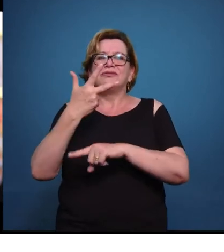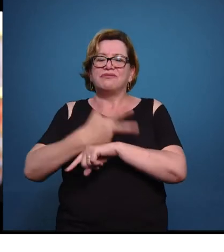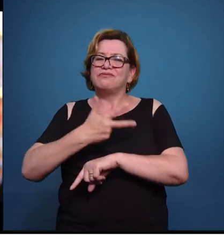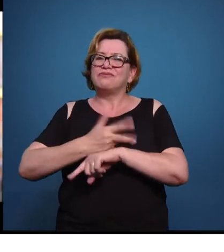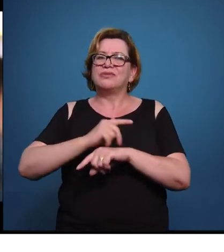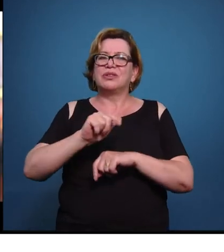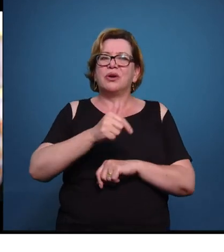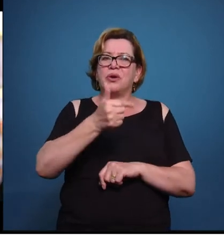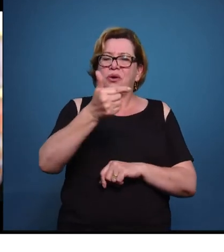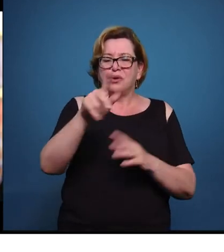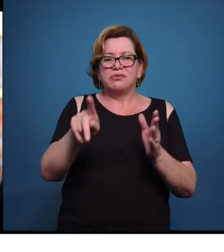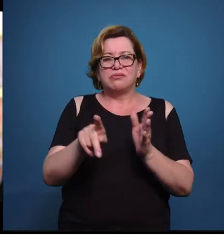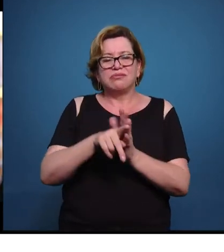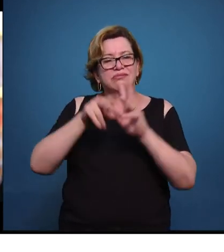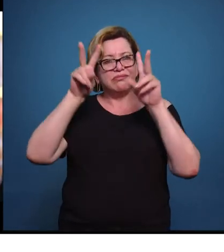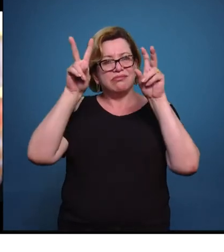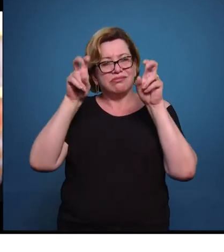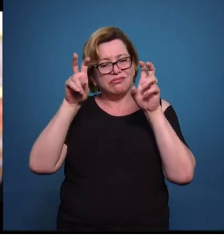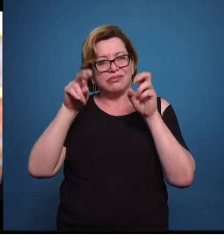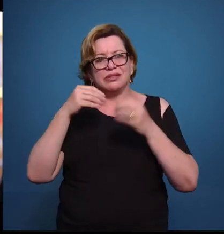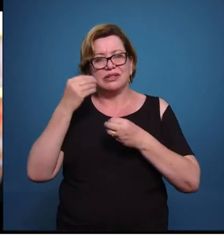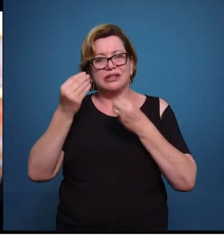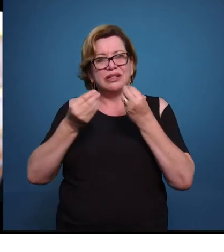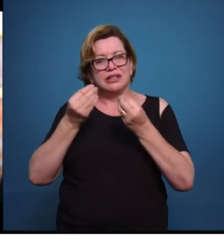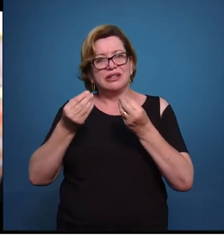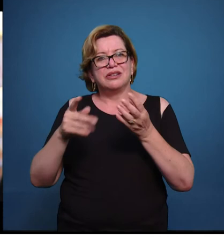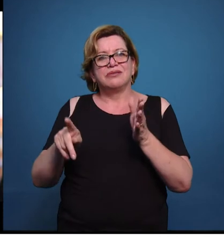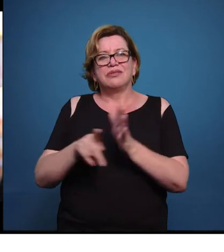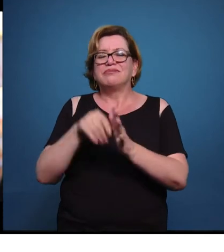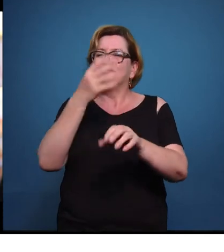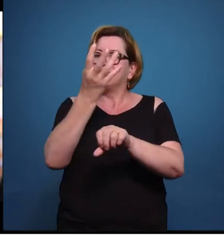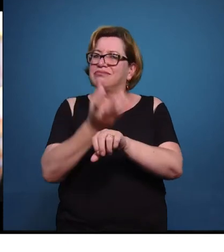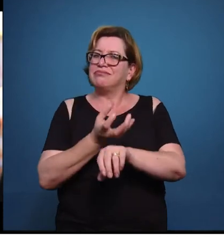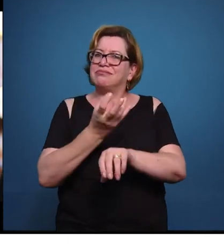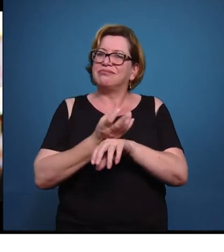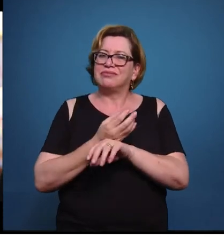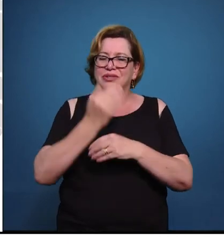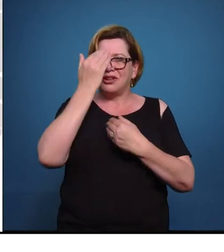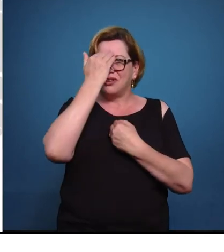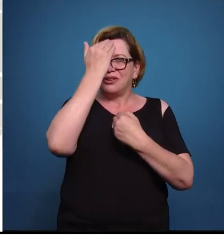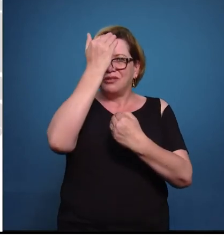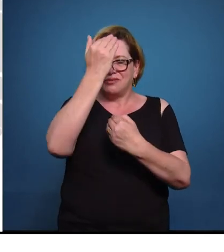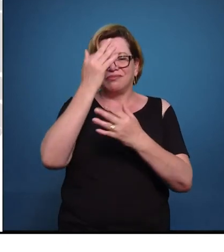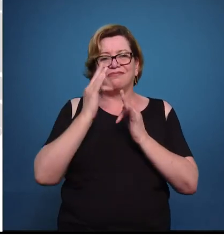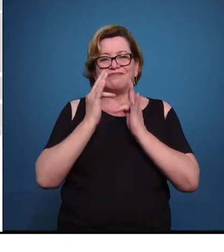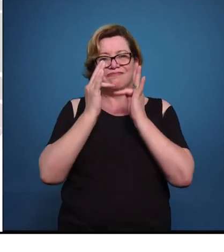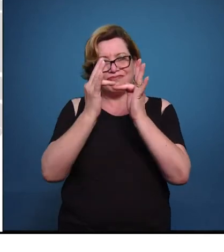série Pensar o Jornalismo, assim como o restante da disciplina. Obrigado e até breve!